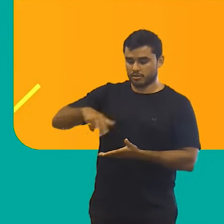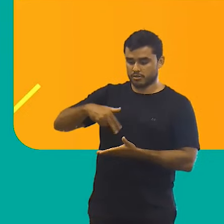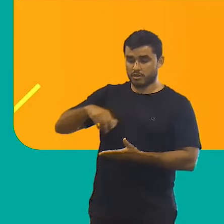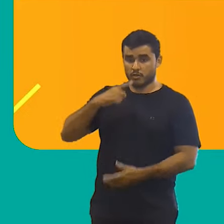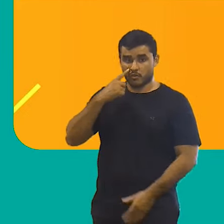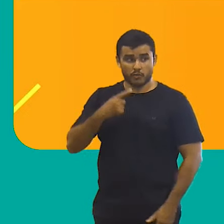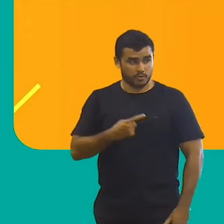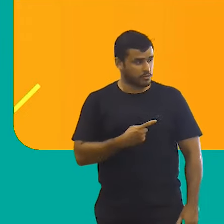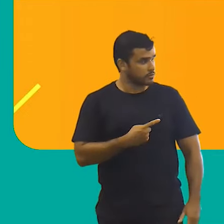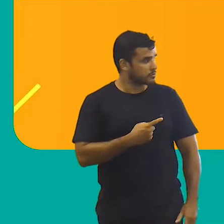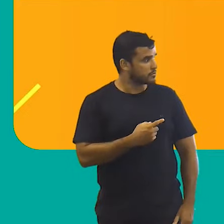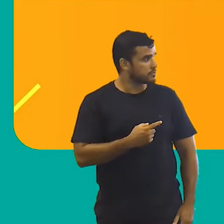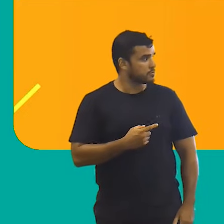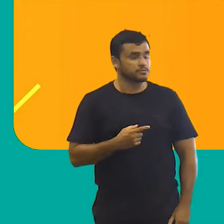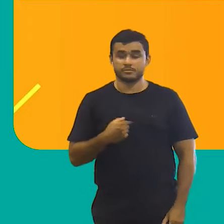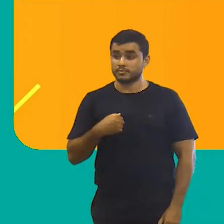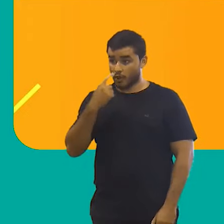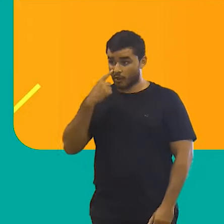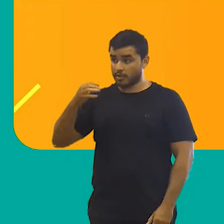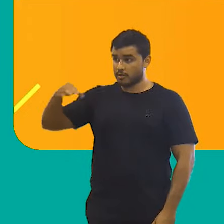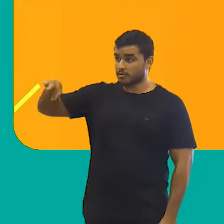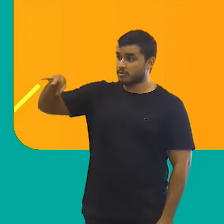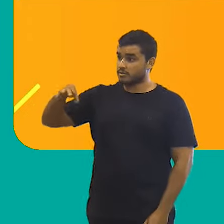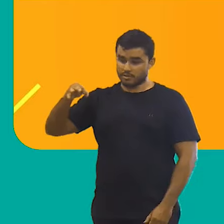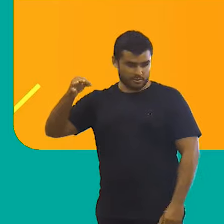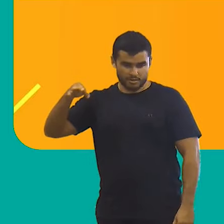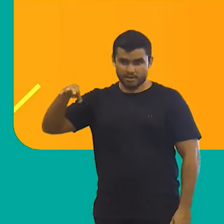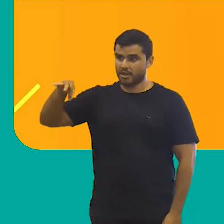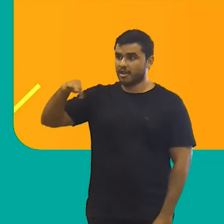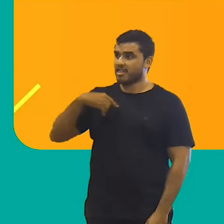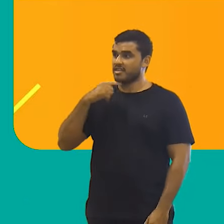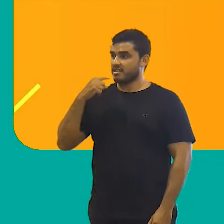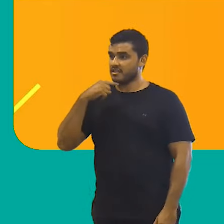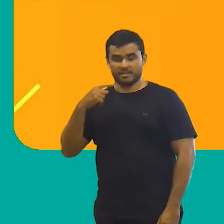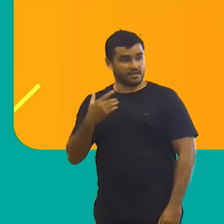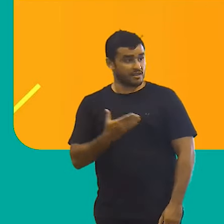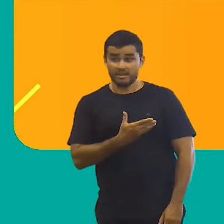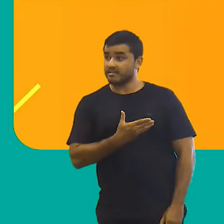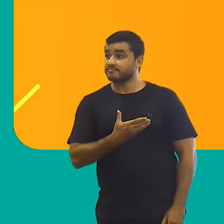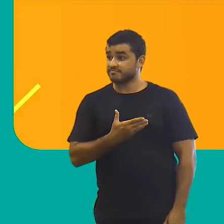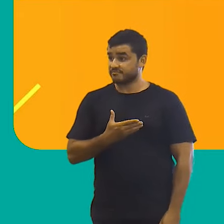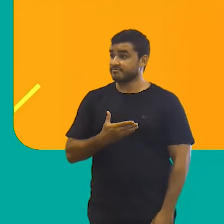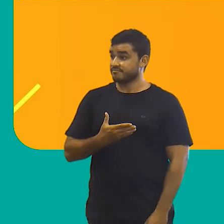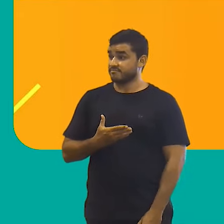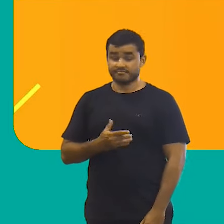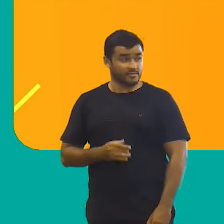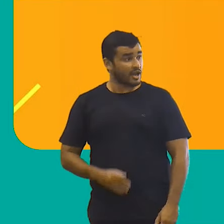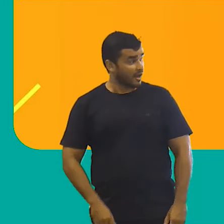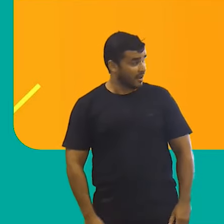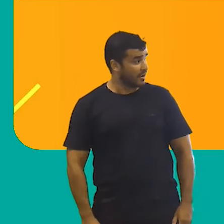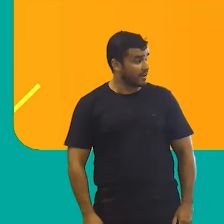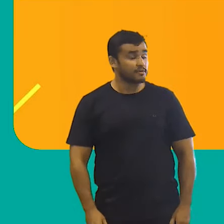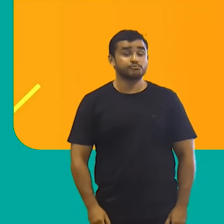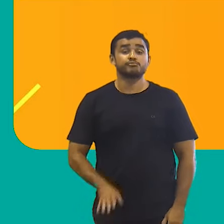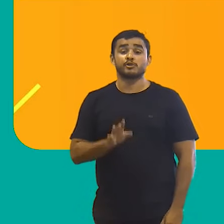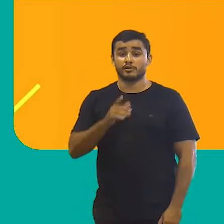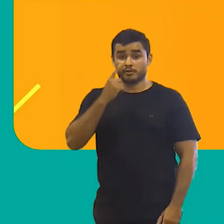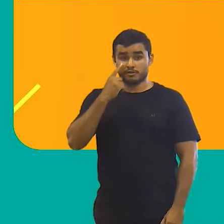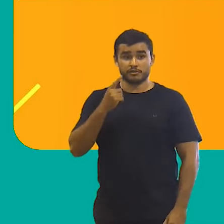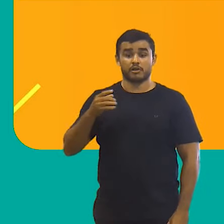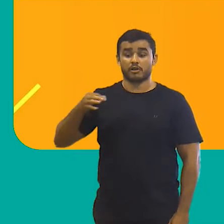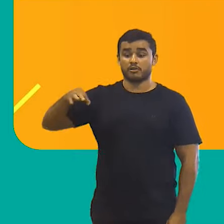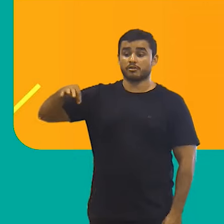nada de o meu pêndulo pegar a minha dança. Está vendo? 1 e 2, 1 e 2, e 1, e ela não pega. Eu vou tentar uma dança mais suave.